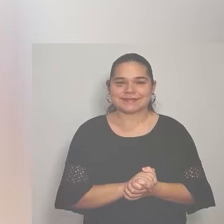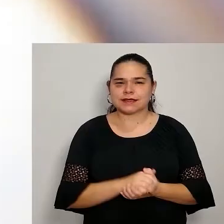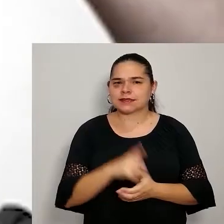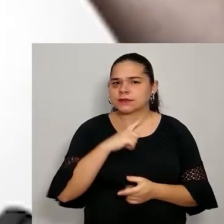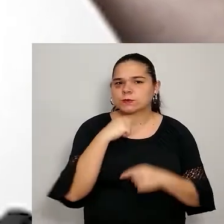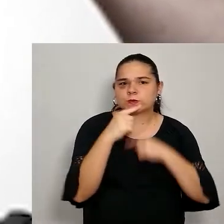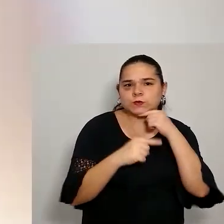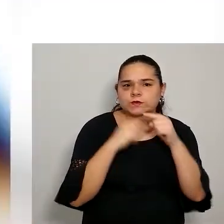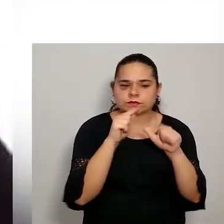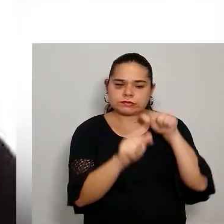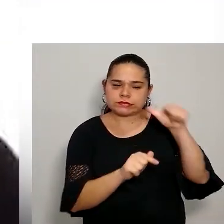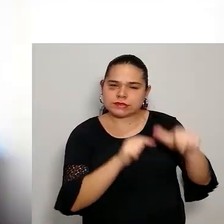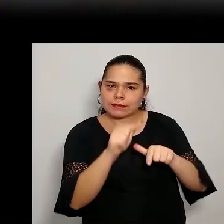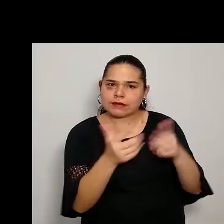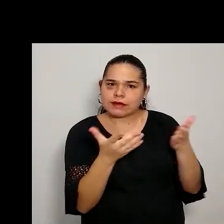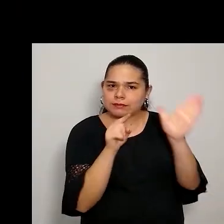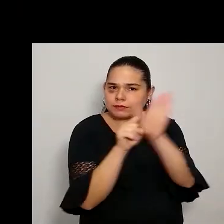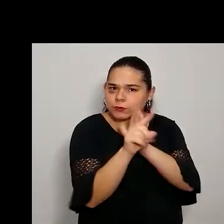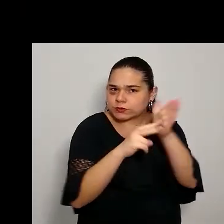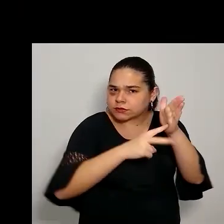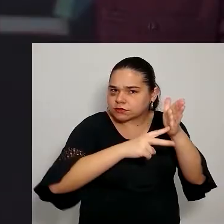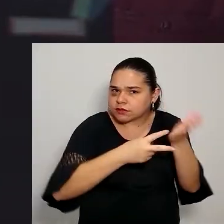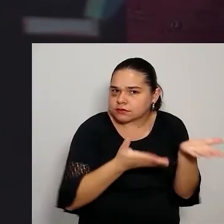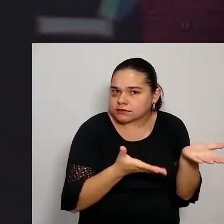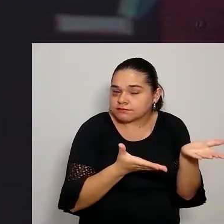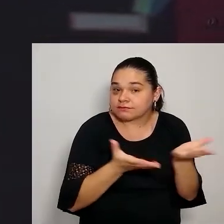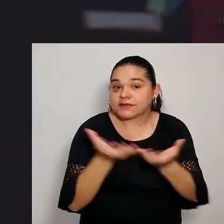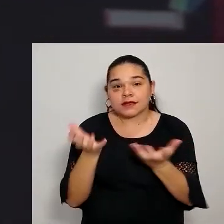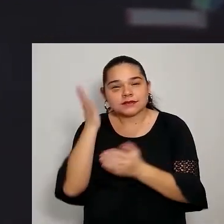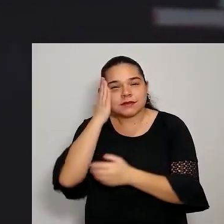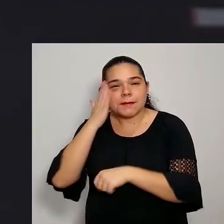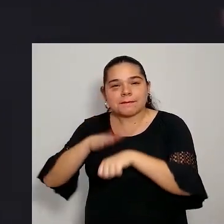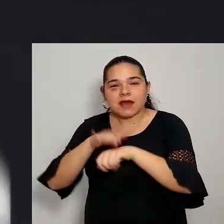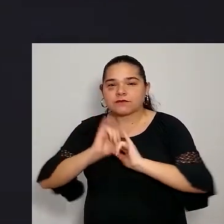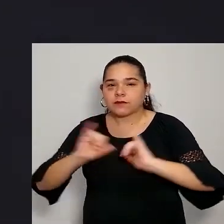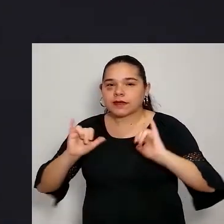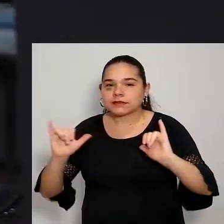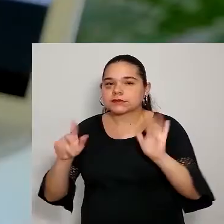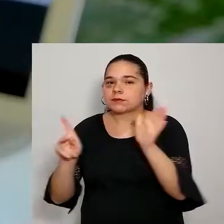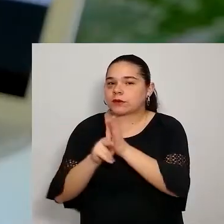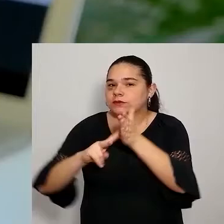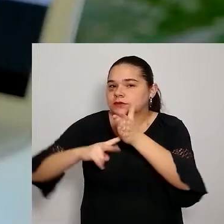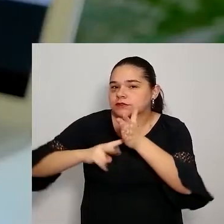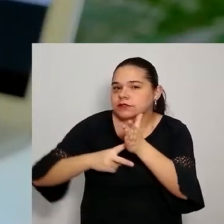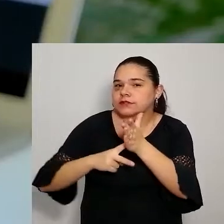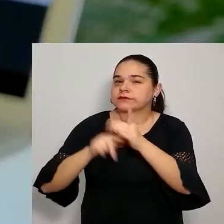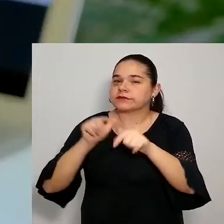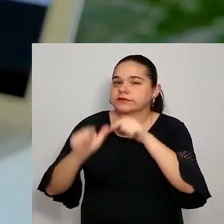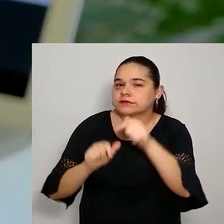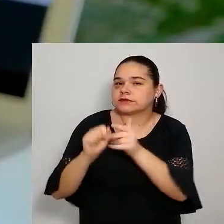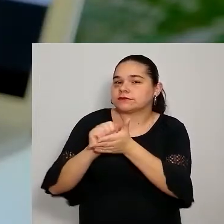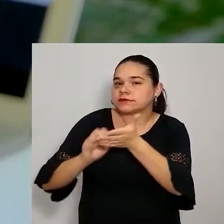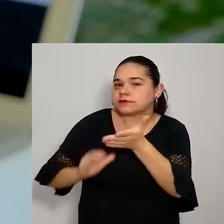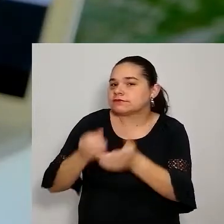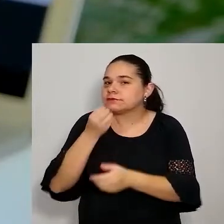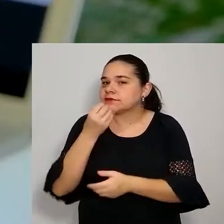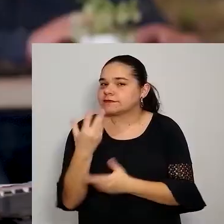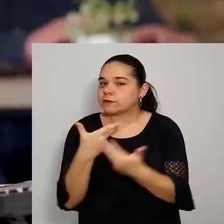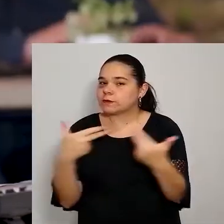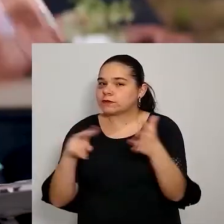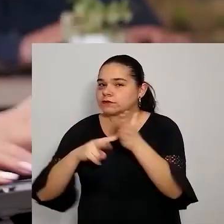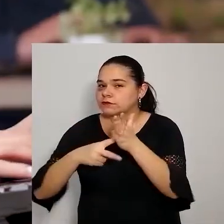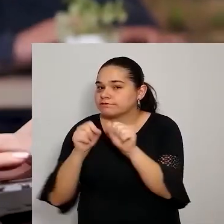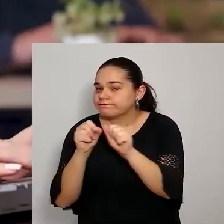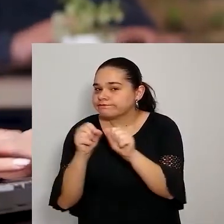Tem dúvidas no trabalho e quer consultar o sindicato? Quer saber mais sobre os serviços, atividades, benefícios e